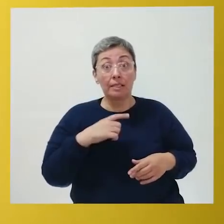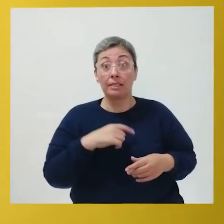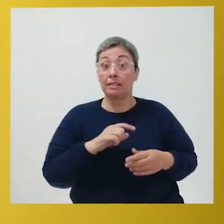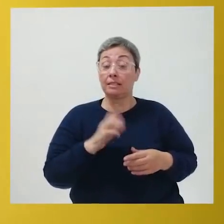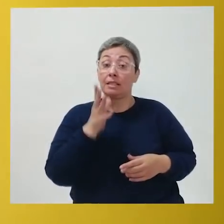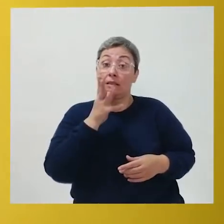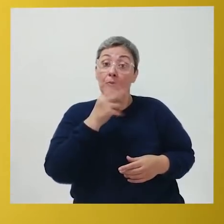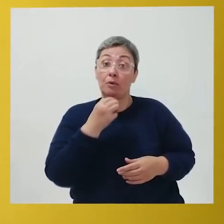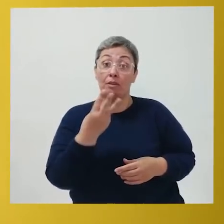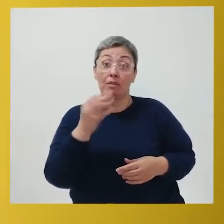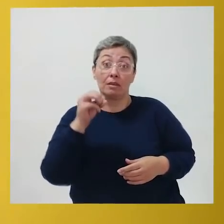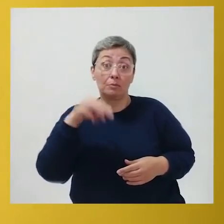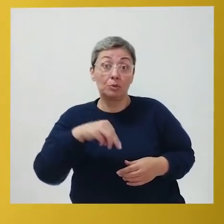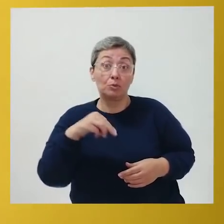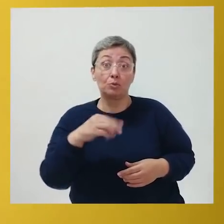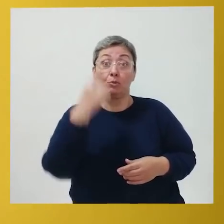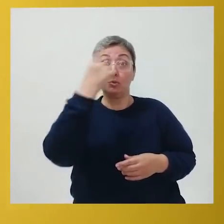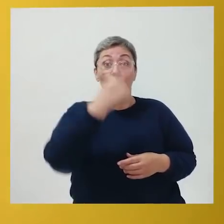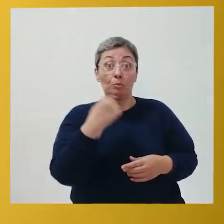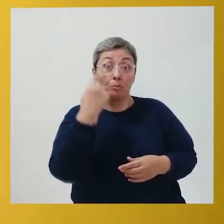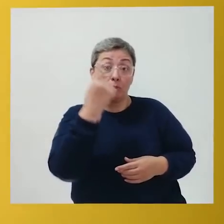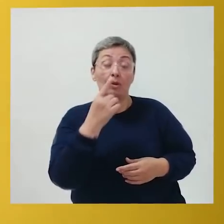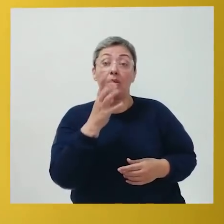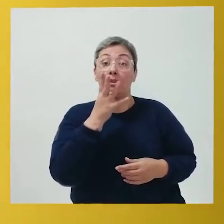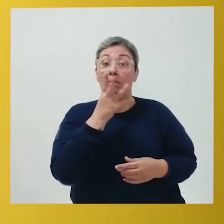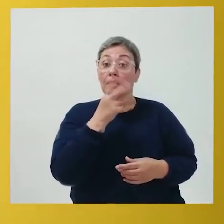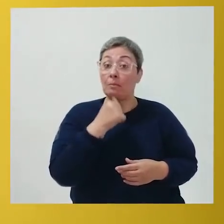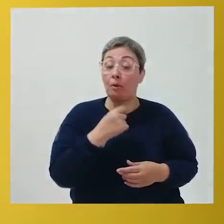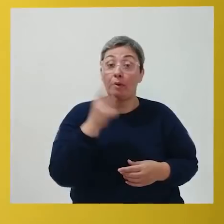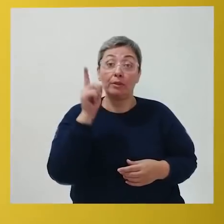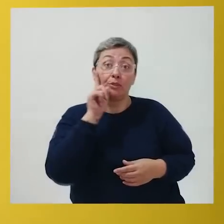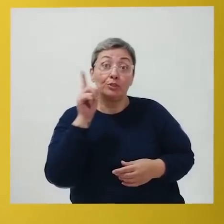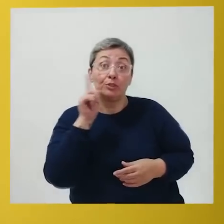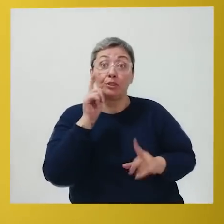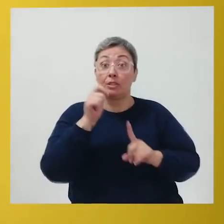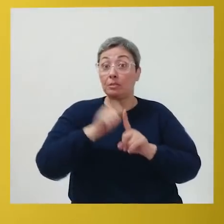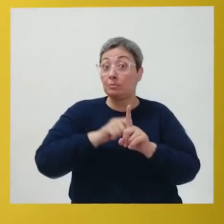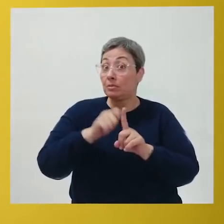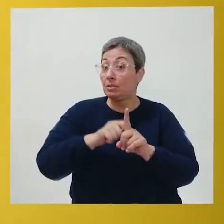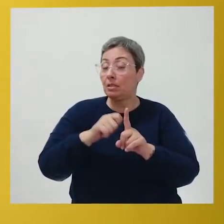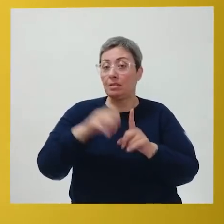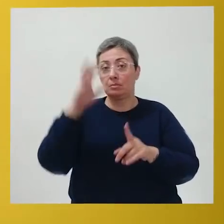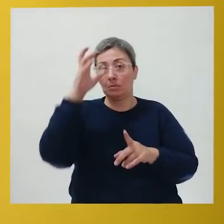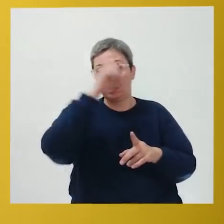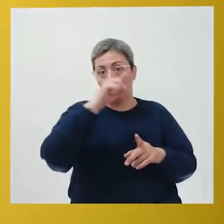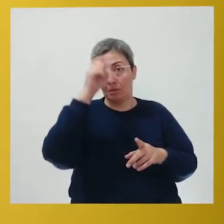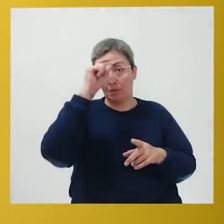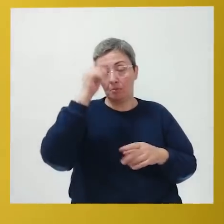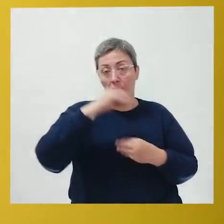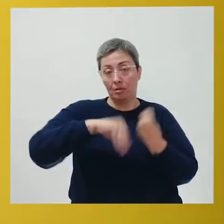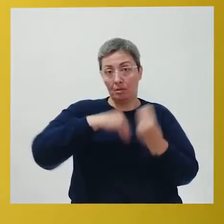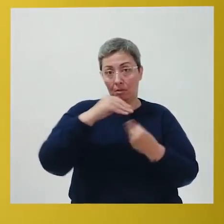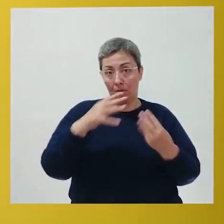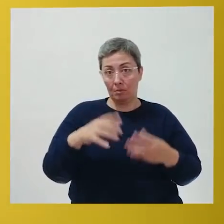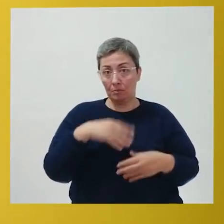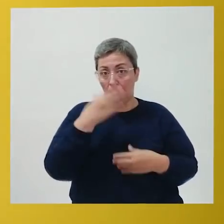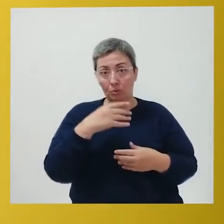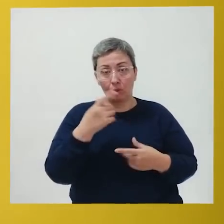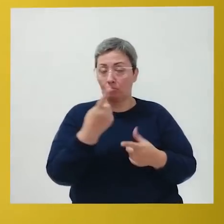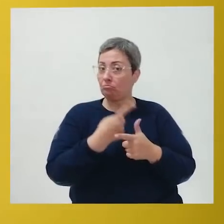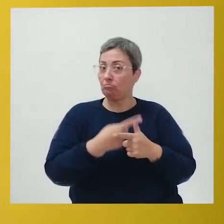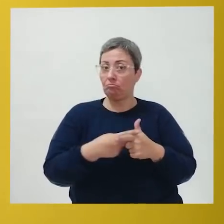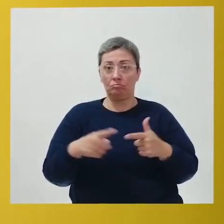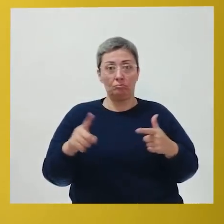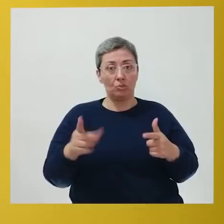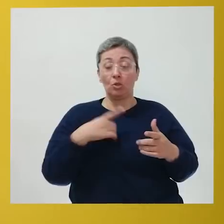em 30, ela faz em 1 hora, ela pode demorar dias, meses para aprender a realizar essa atividade. Não tem